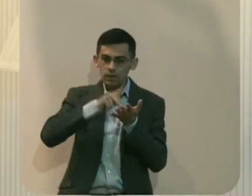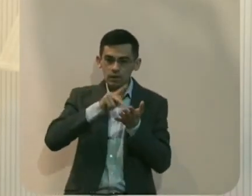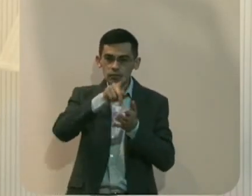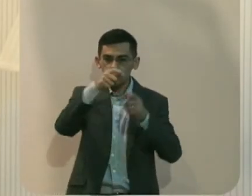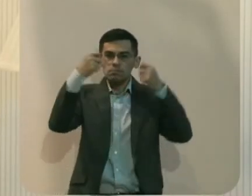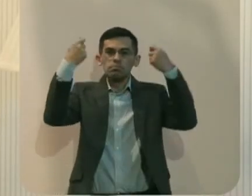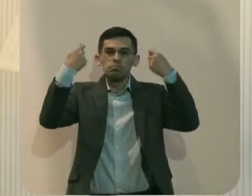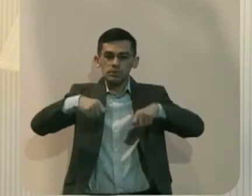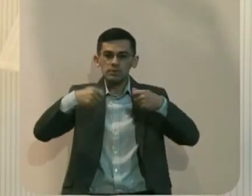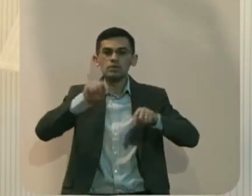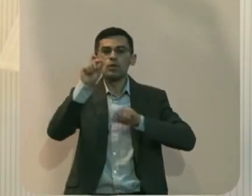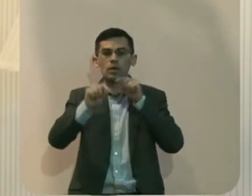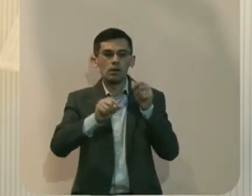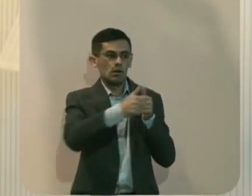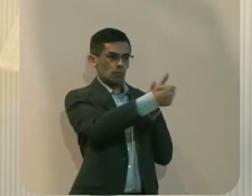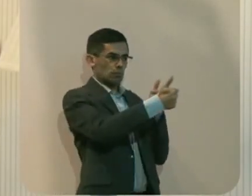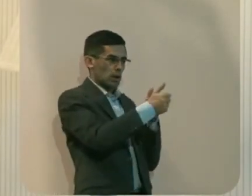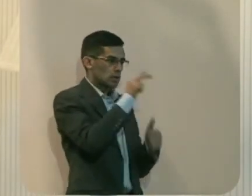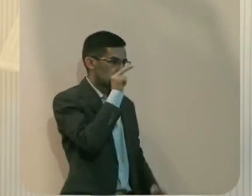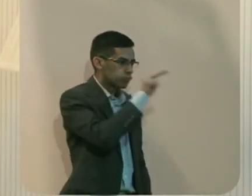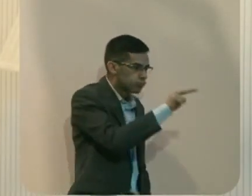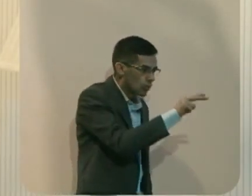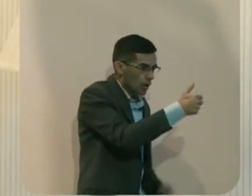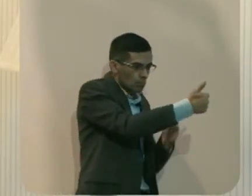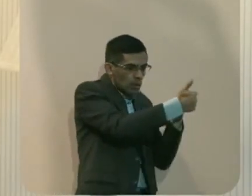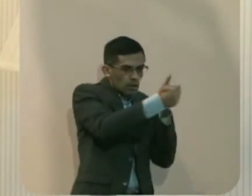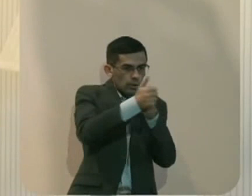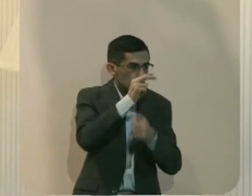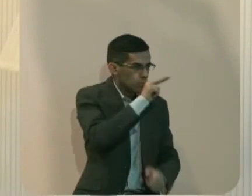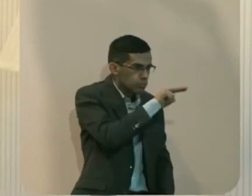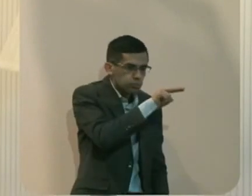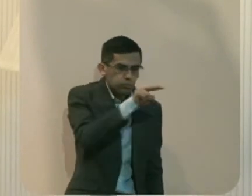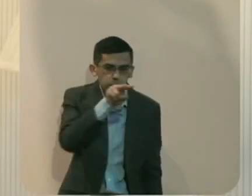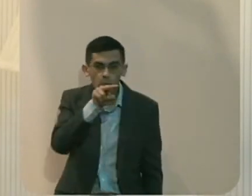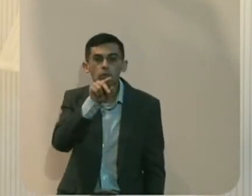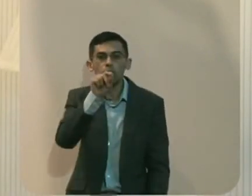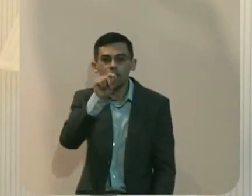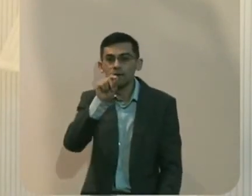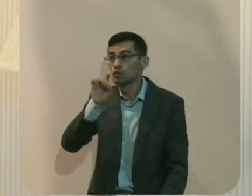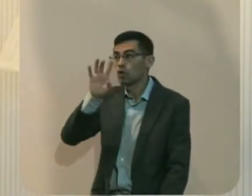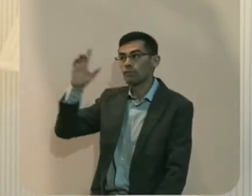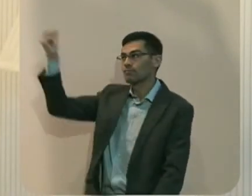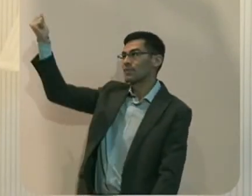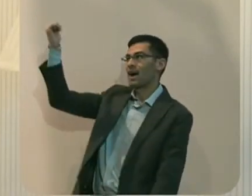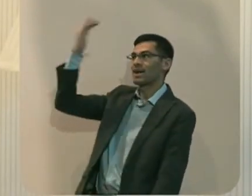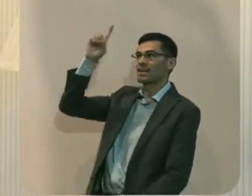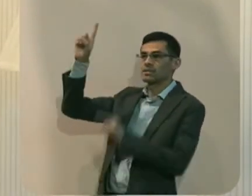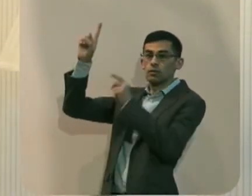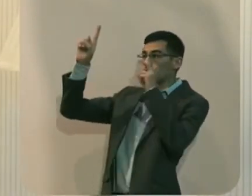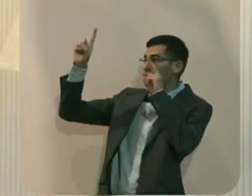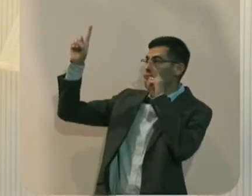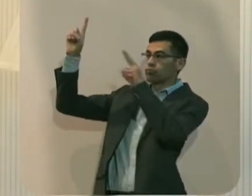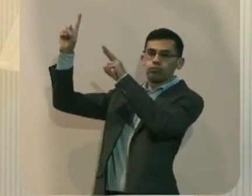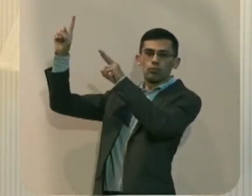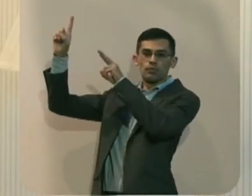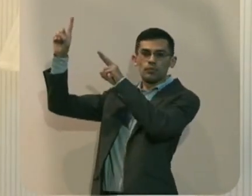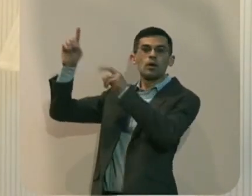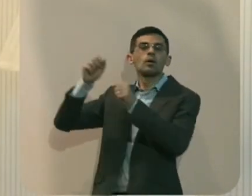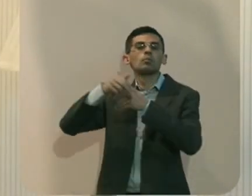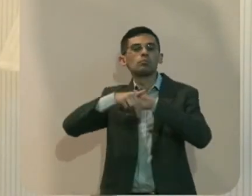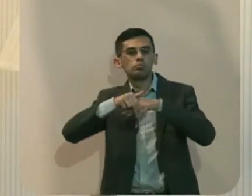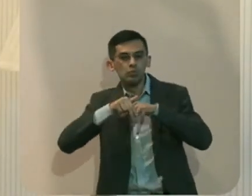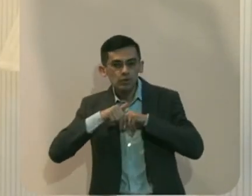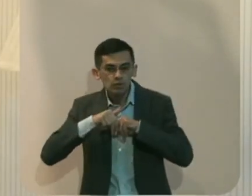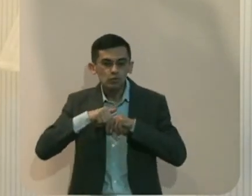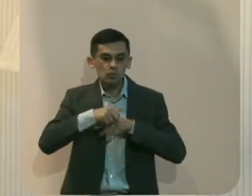você precisa não está no seu redor, ela vem da graça de Deus. Por isso, o autor de Hebreus está dizendo, olha, eu